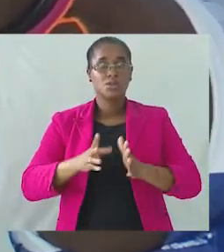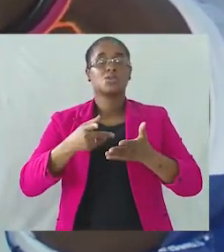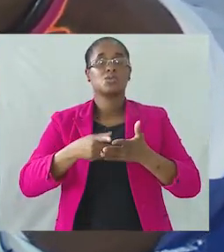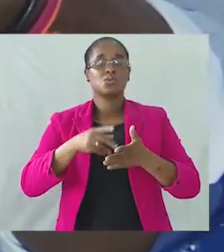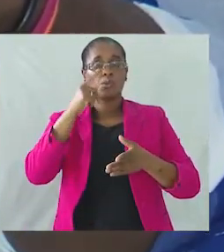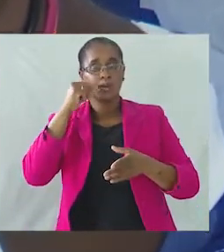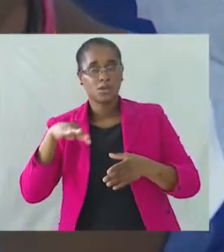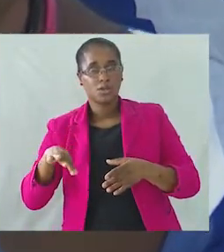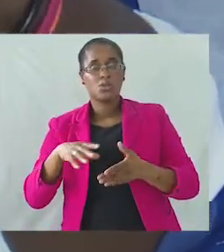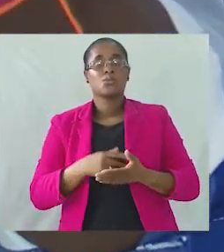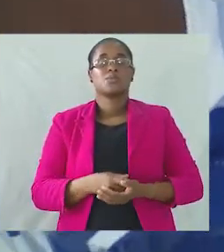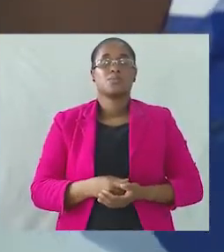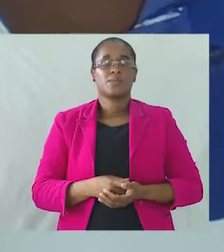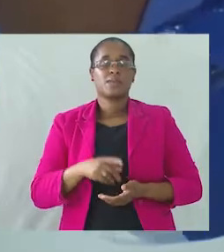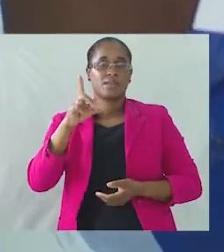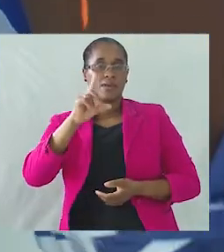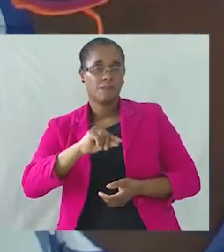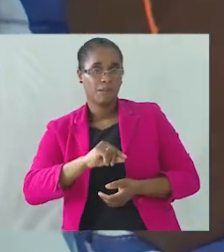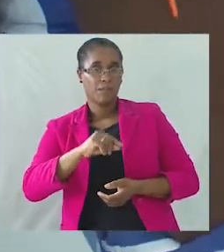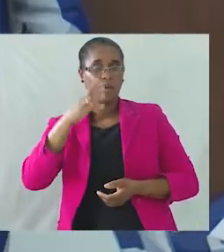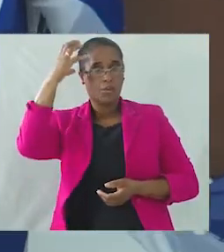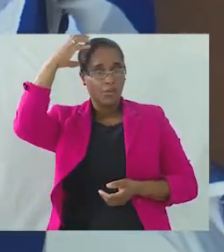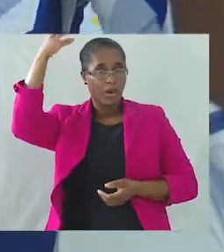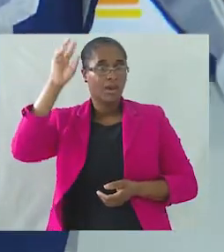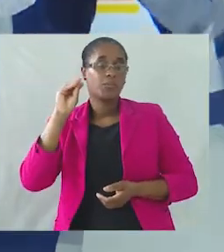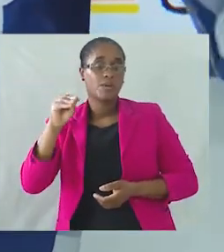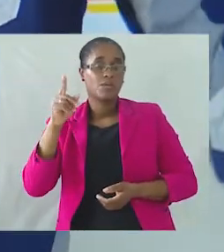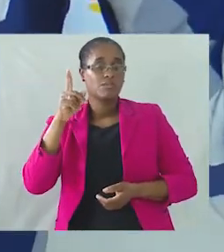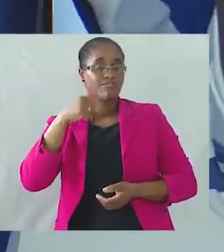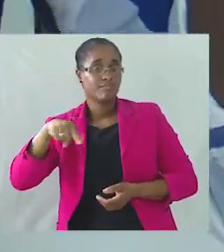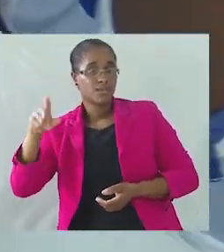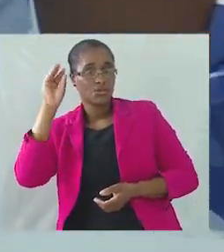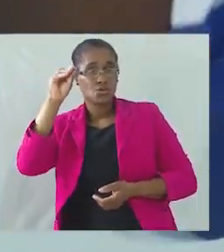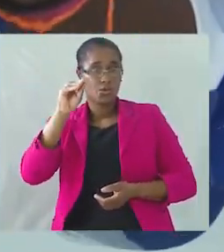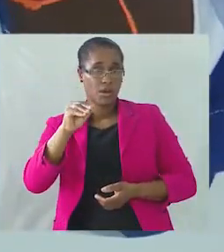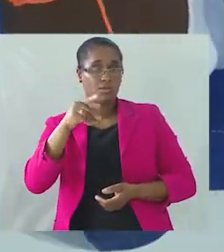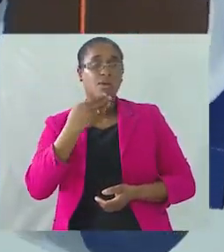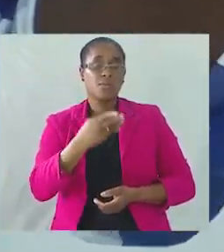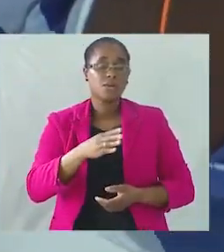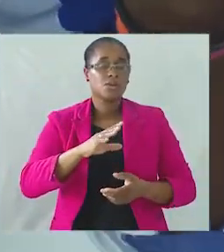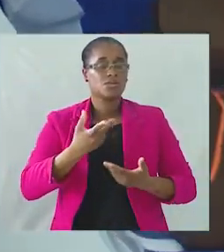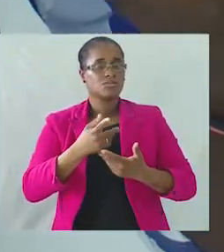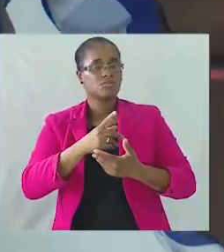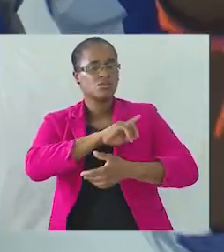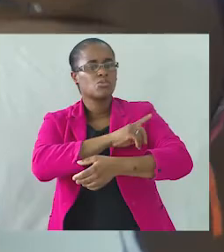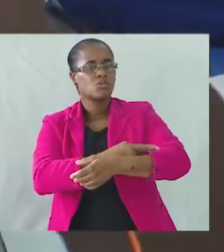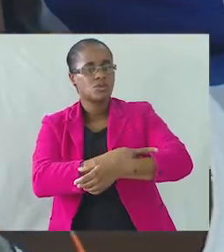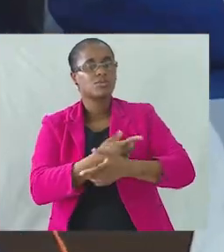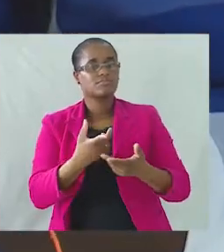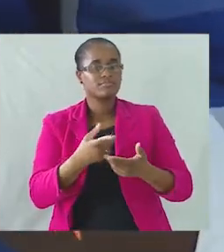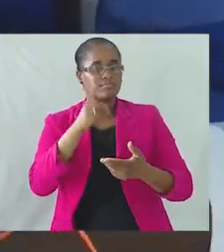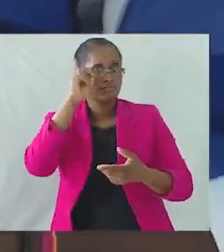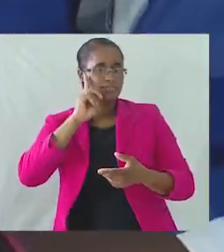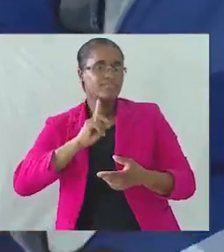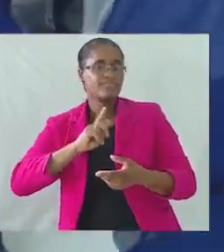do menino. E também o rei mandou chamá-la para pedir os seus poderes para que a rainha desse à